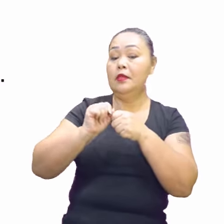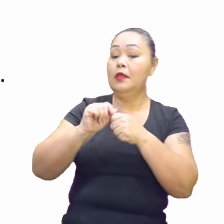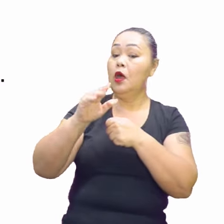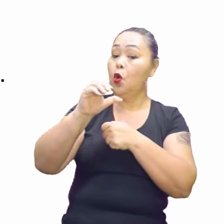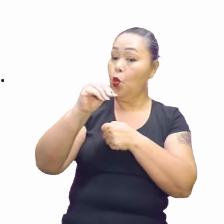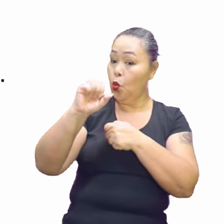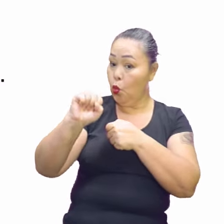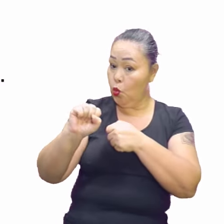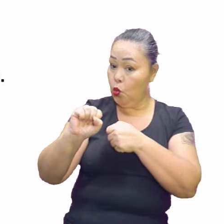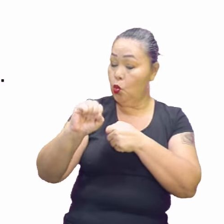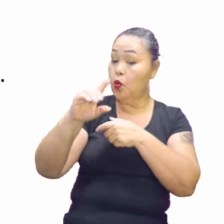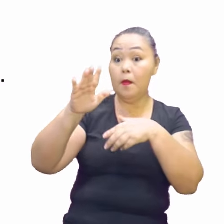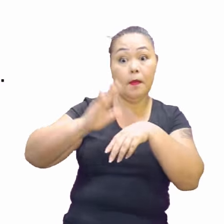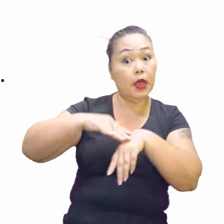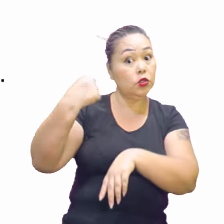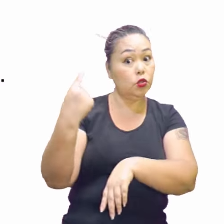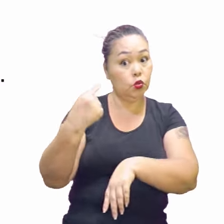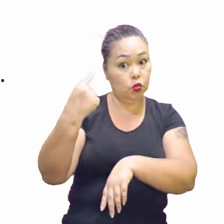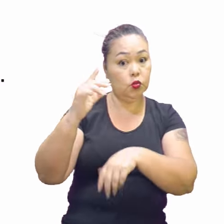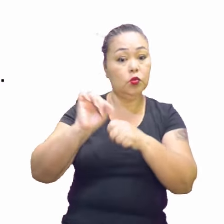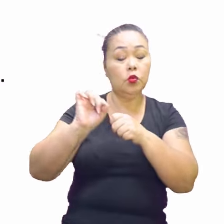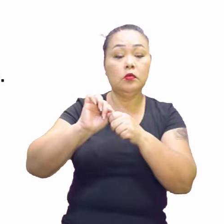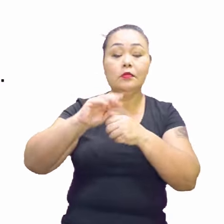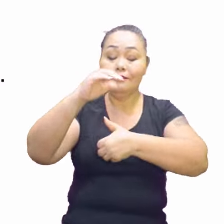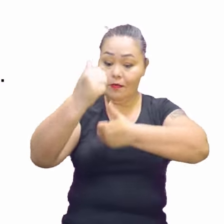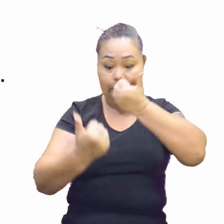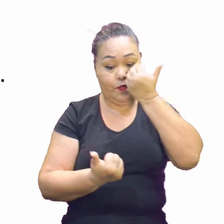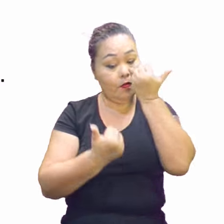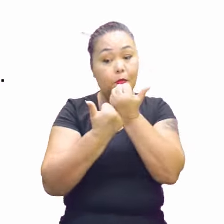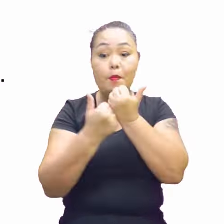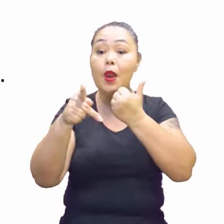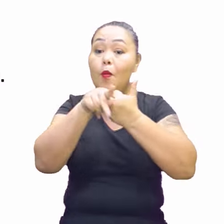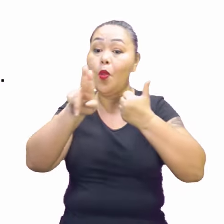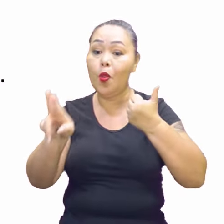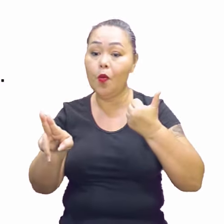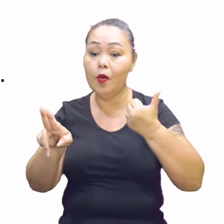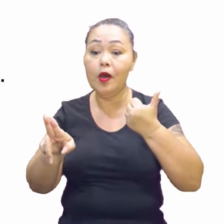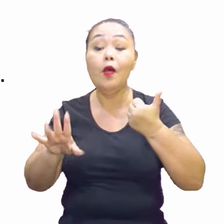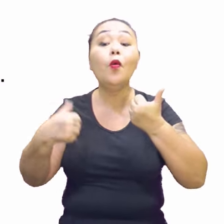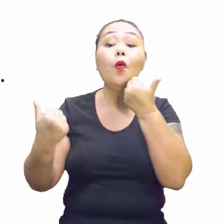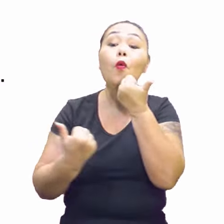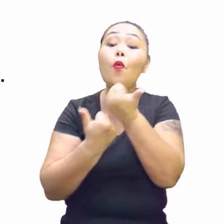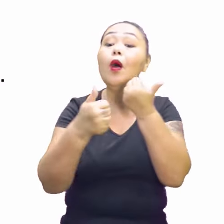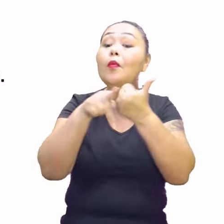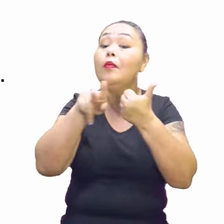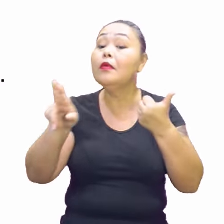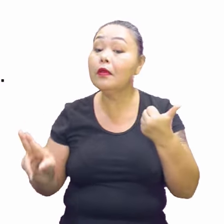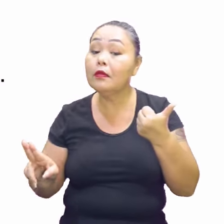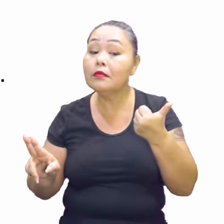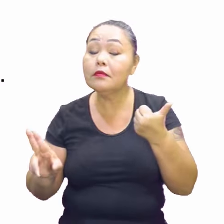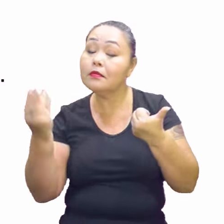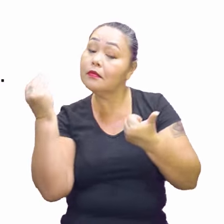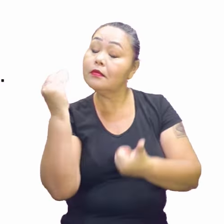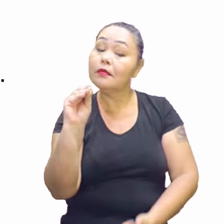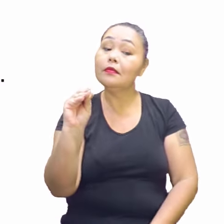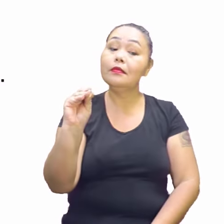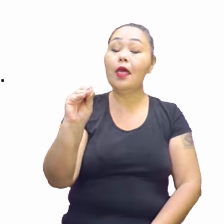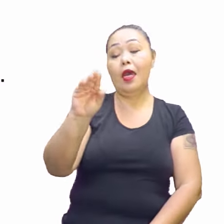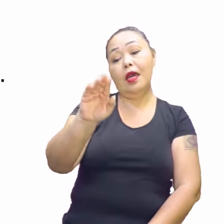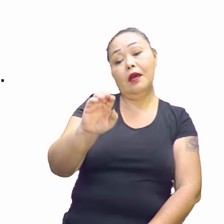certo? Gatos é mais de um. Se eu fosse substituir pelo pronome, qual pronome que eu